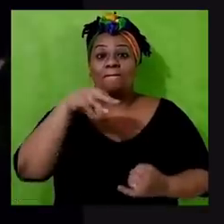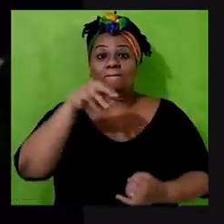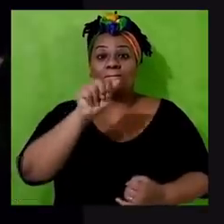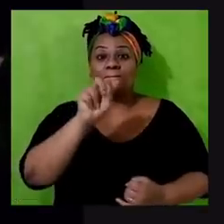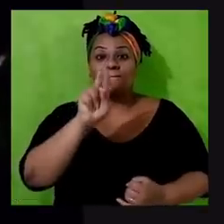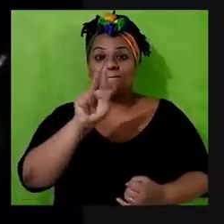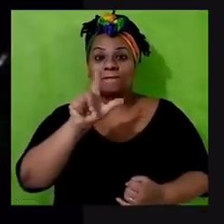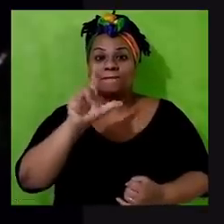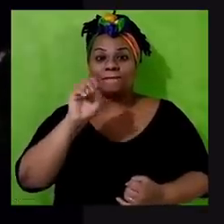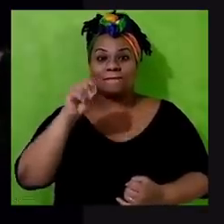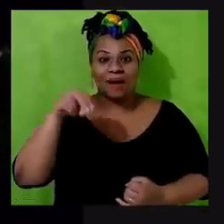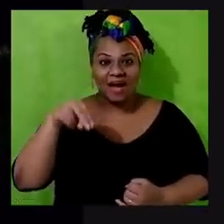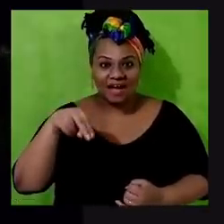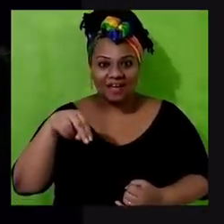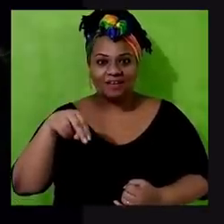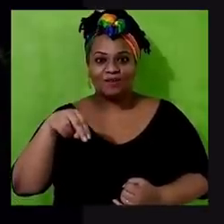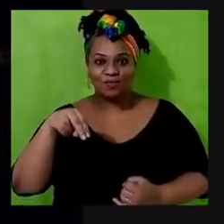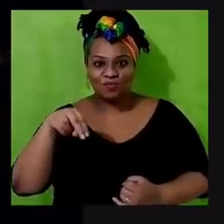Marlon,